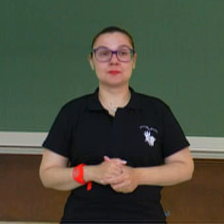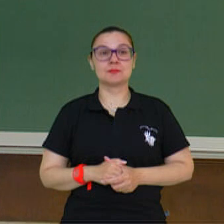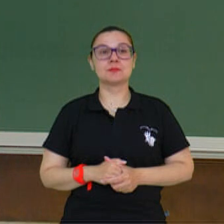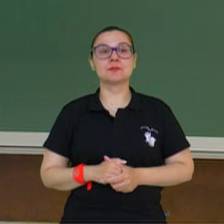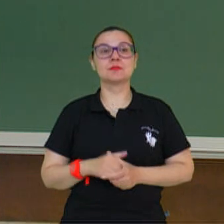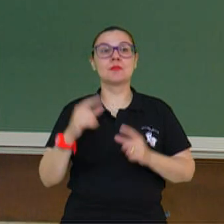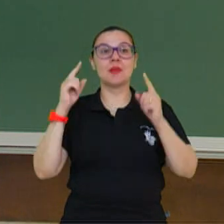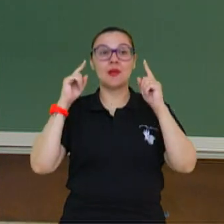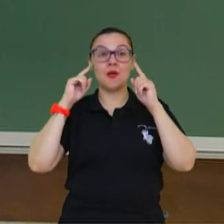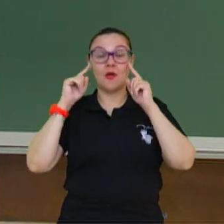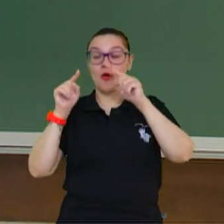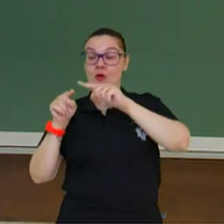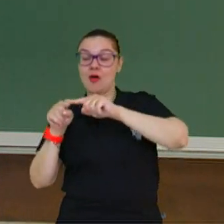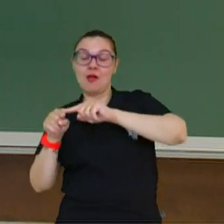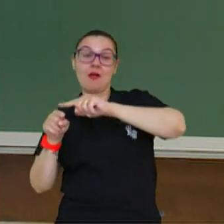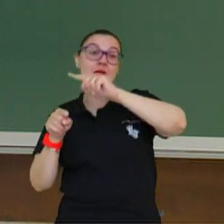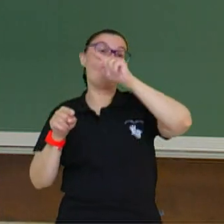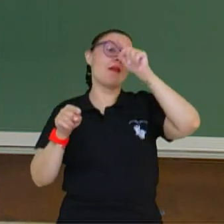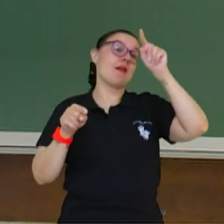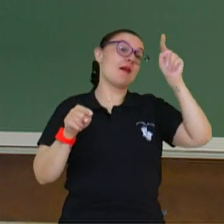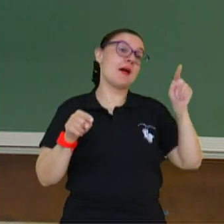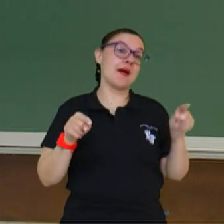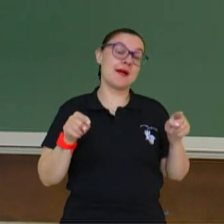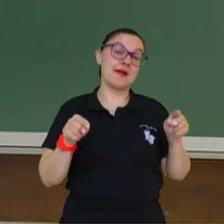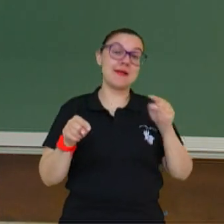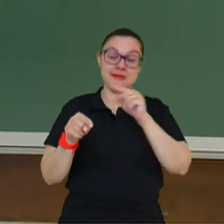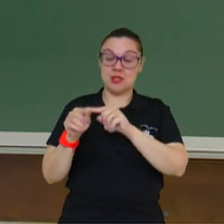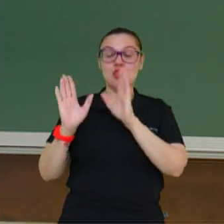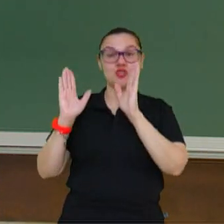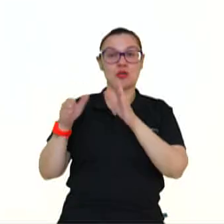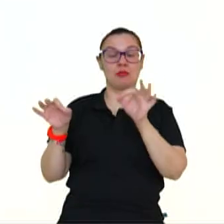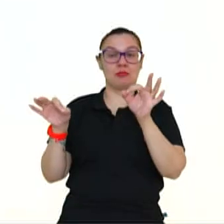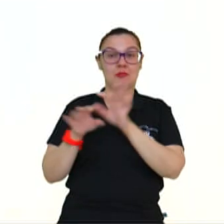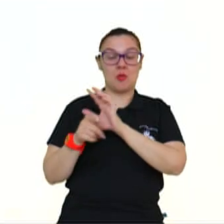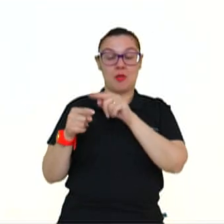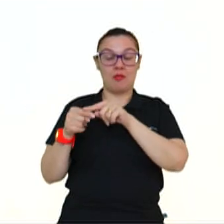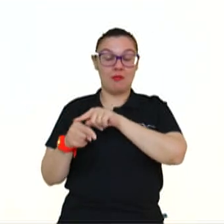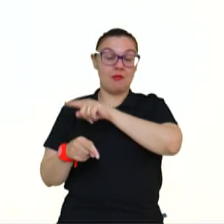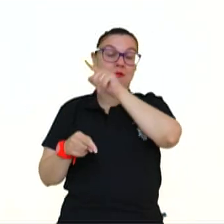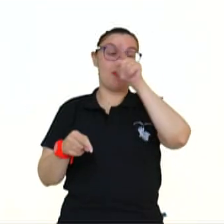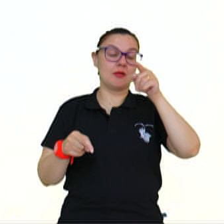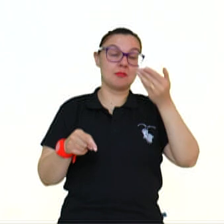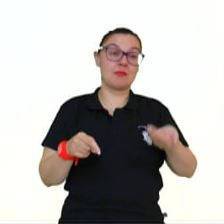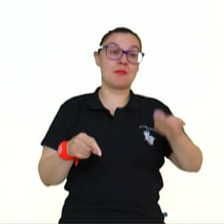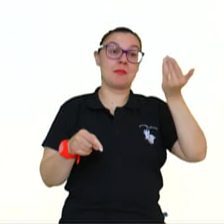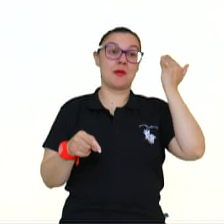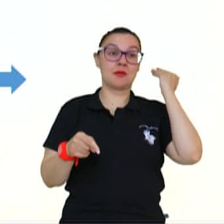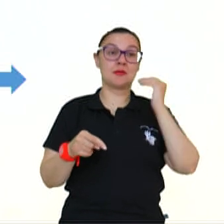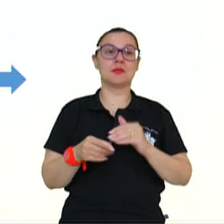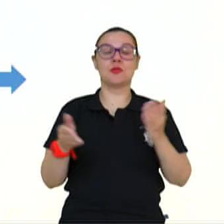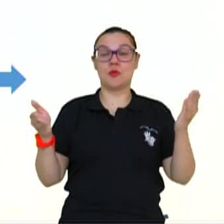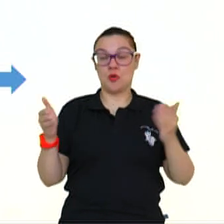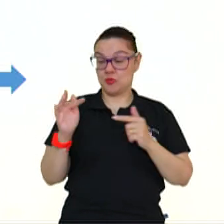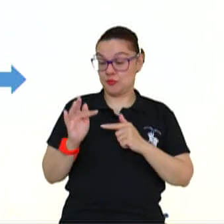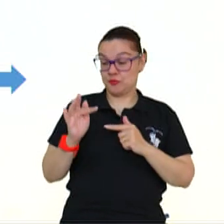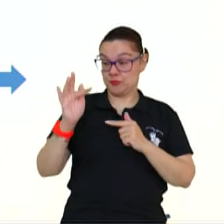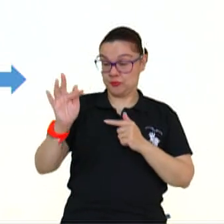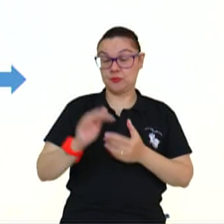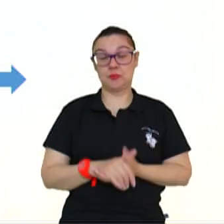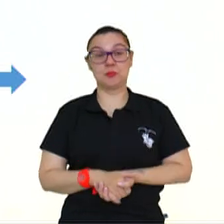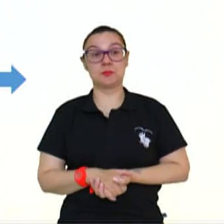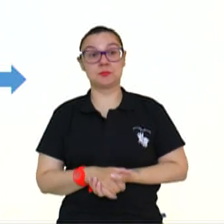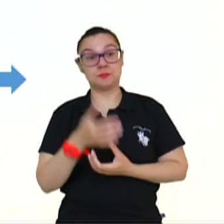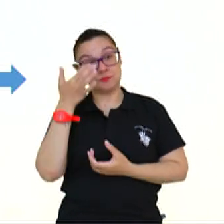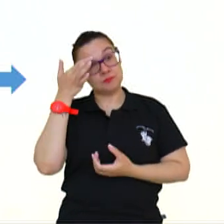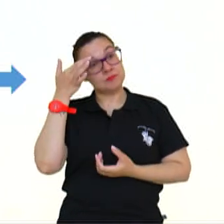E temos, então, repare que ela é anterior, estas que estão já no passado, ela é anterior ainda. E temos também ações no futuro.